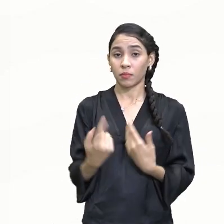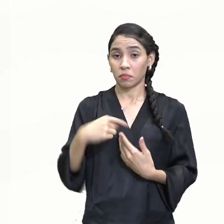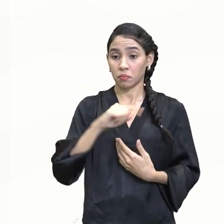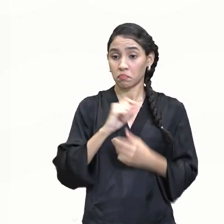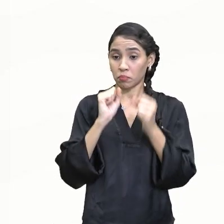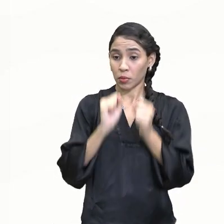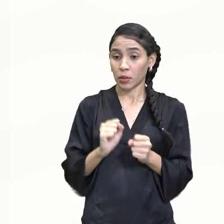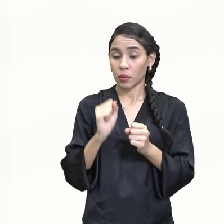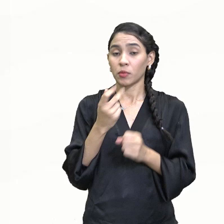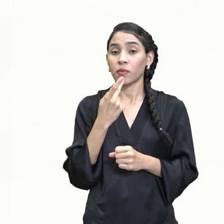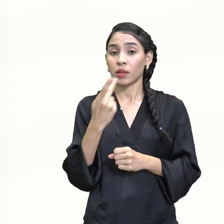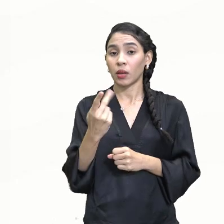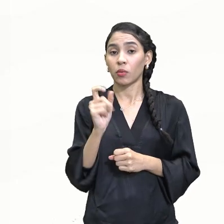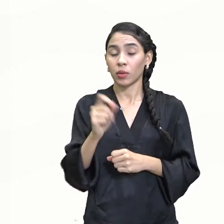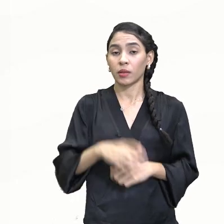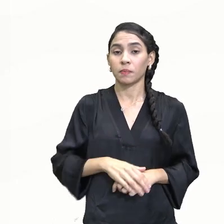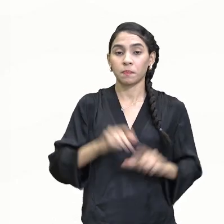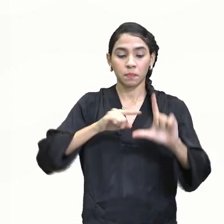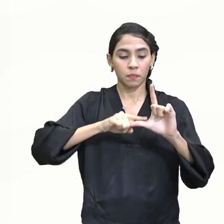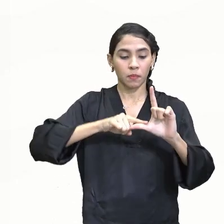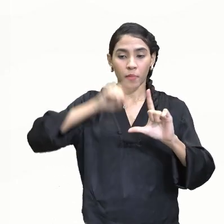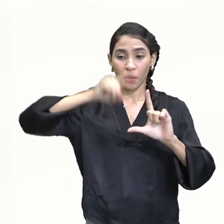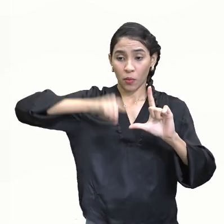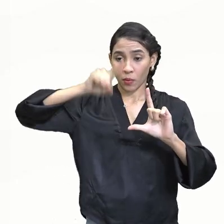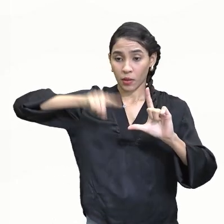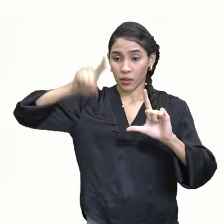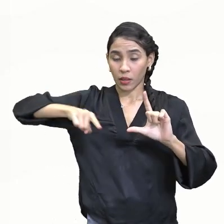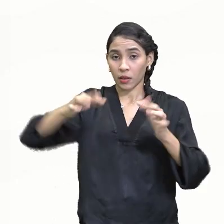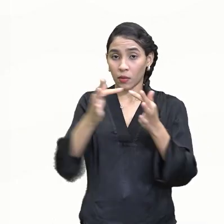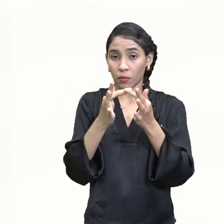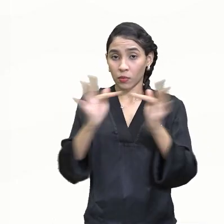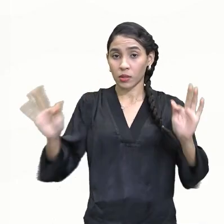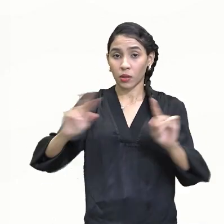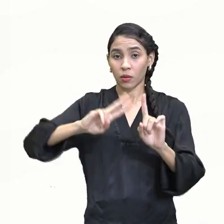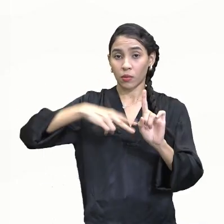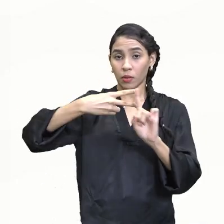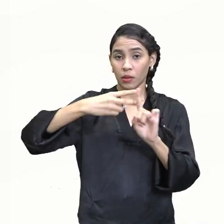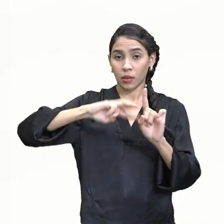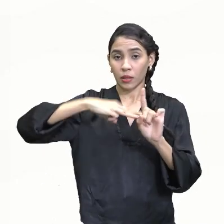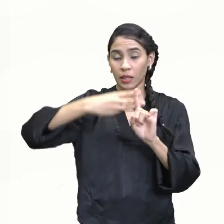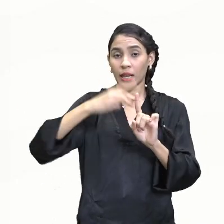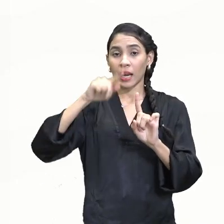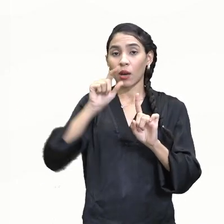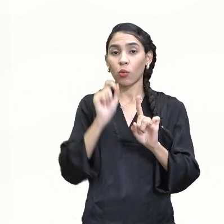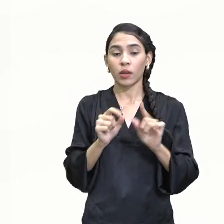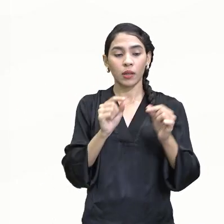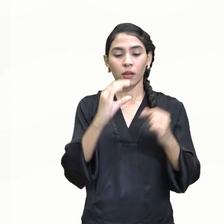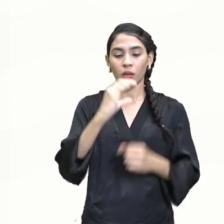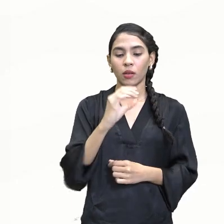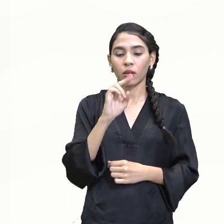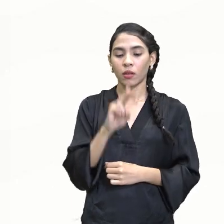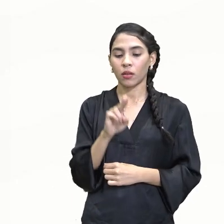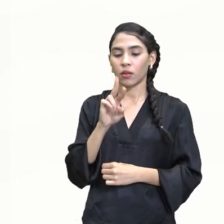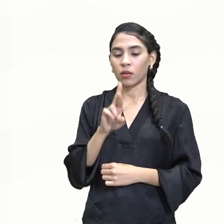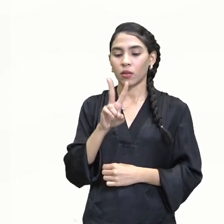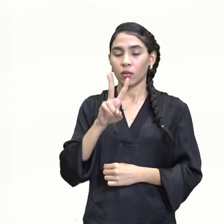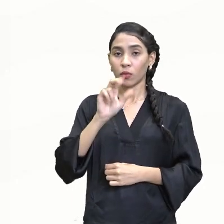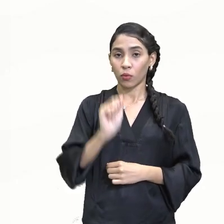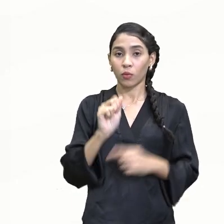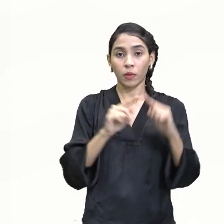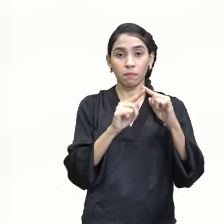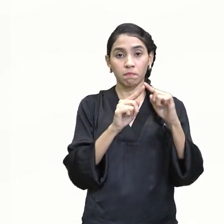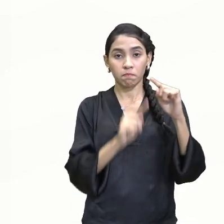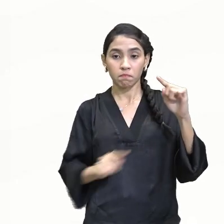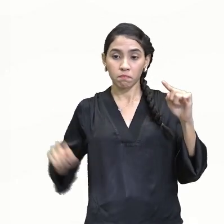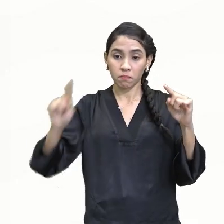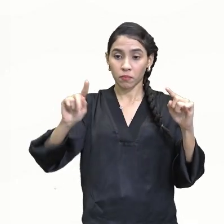dizer, então, que o gráfico, né, da função exponencial, ela é uma curva. E tem algumas